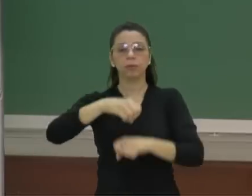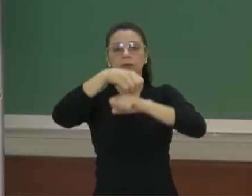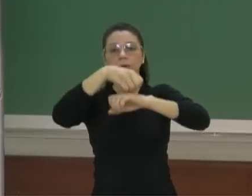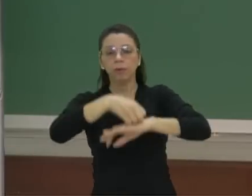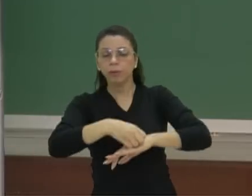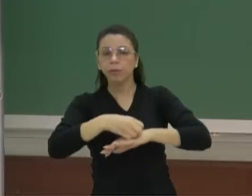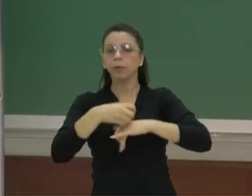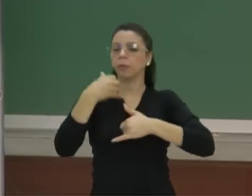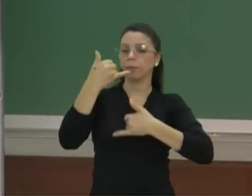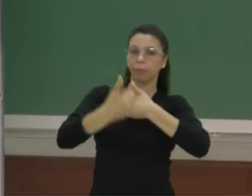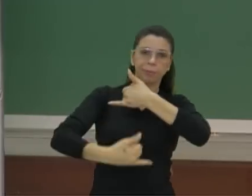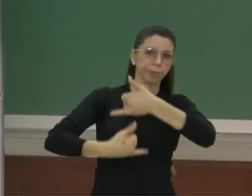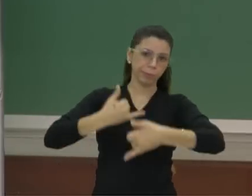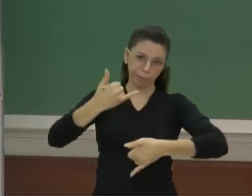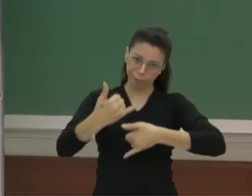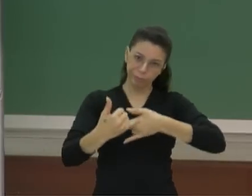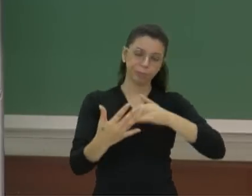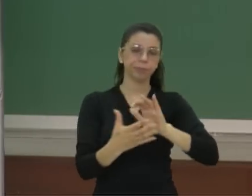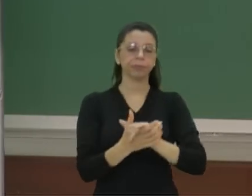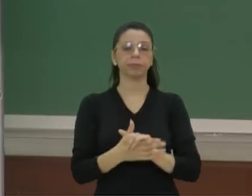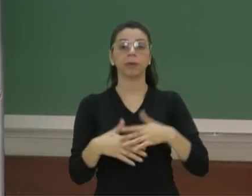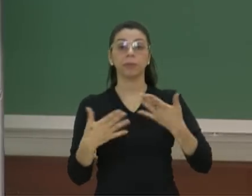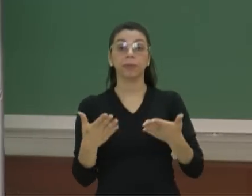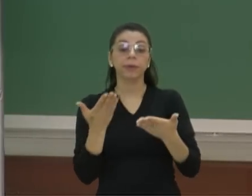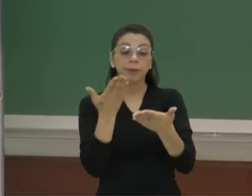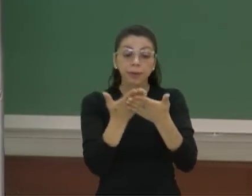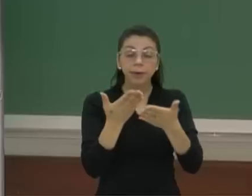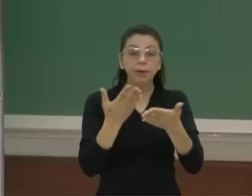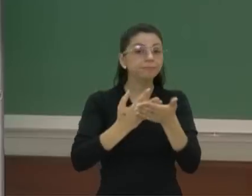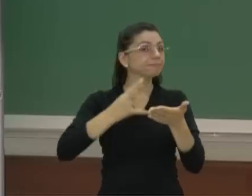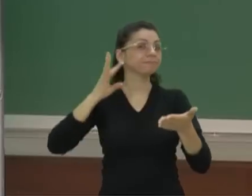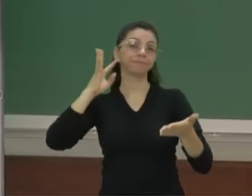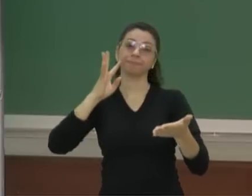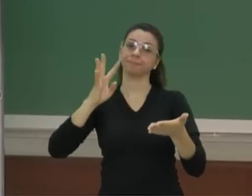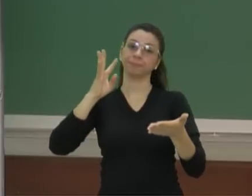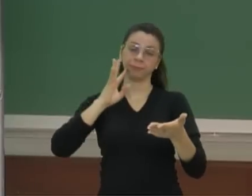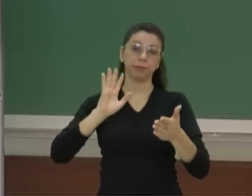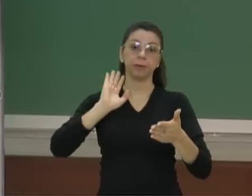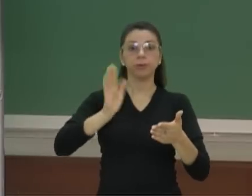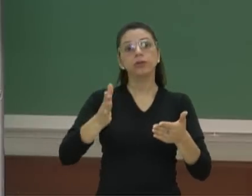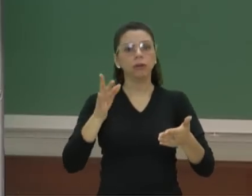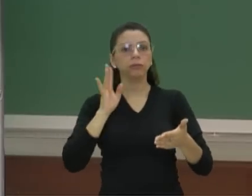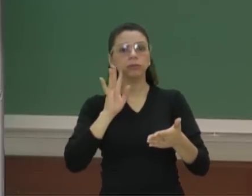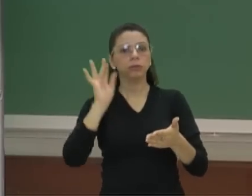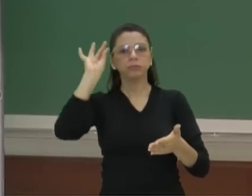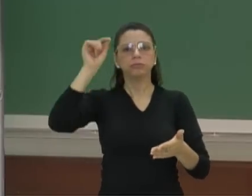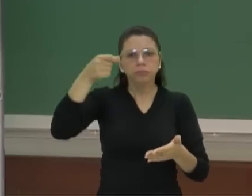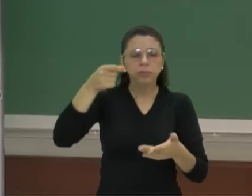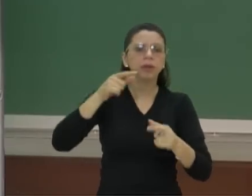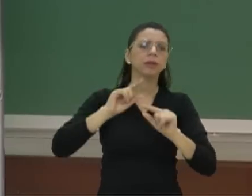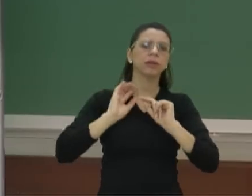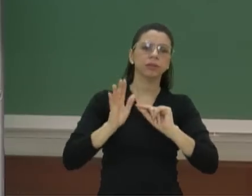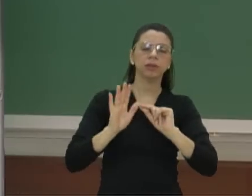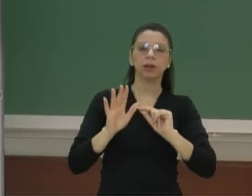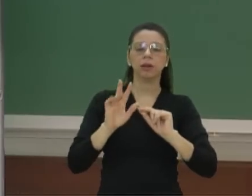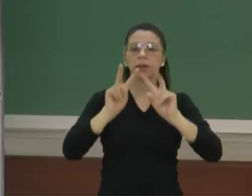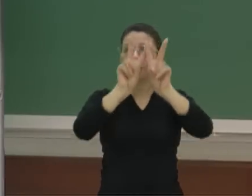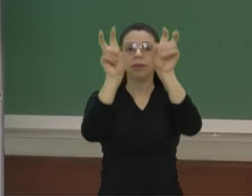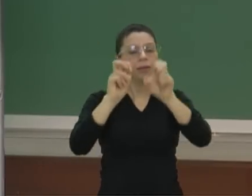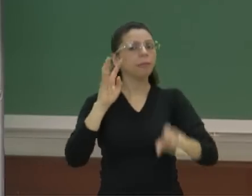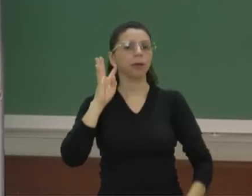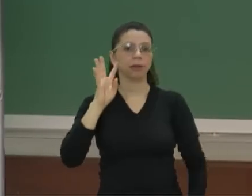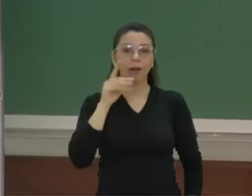aplicativo, um joguinho, para deixar a nossa aula mais legal. Ela já é legal, com assuntos legais, vocês são